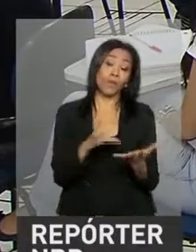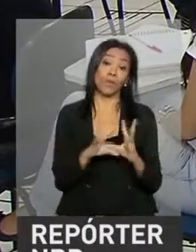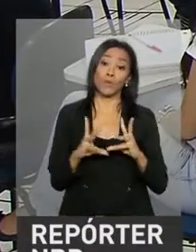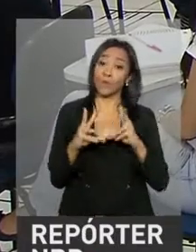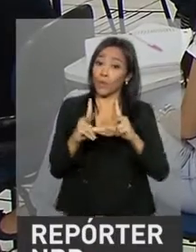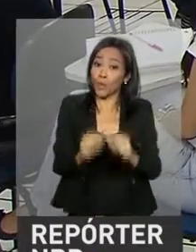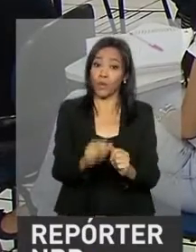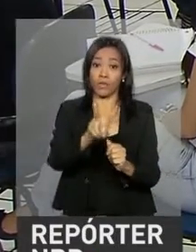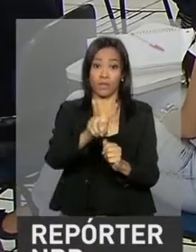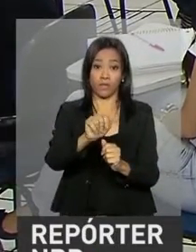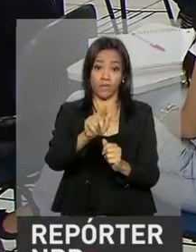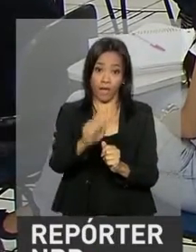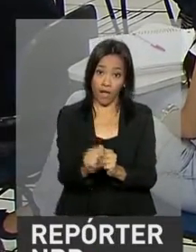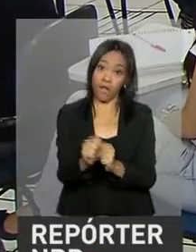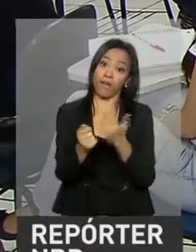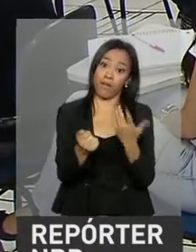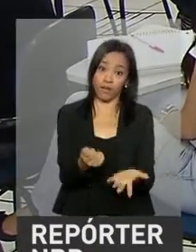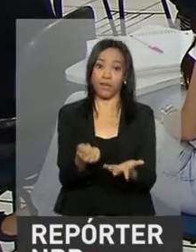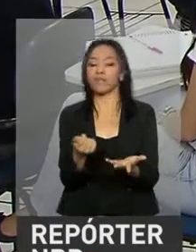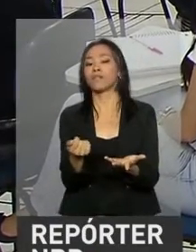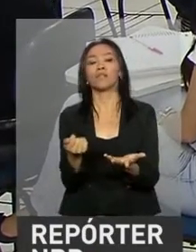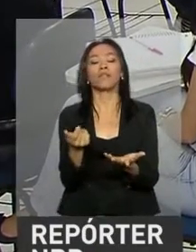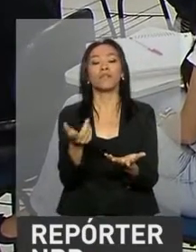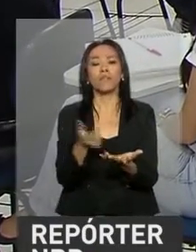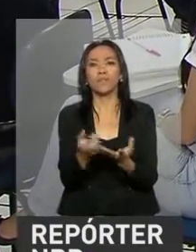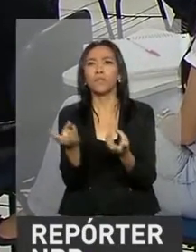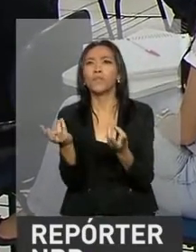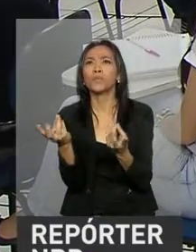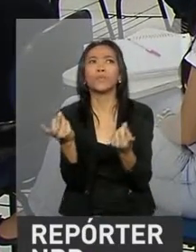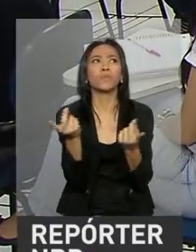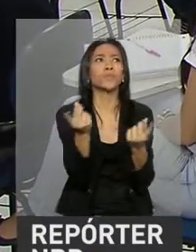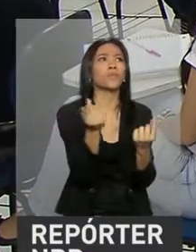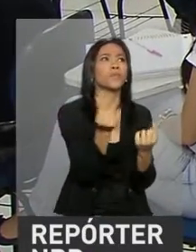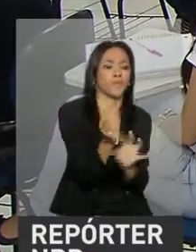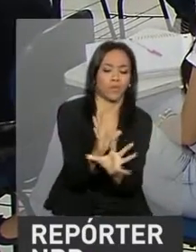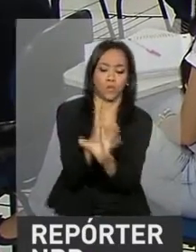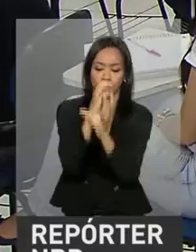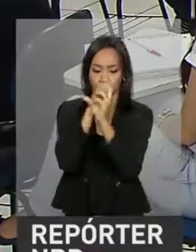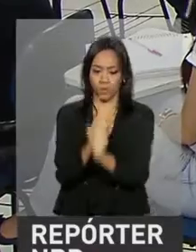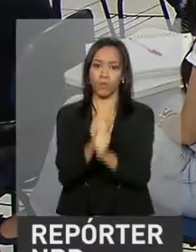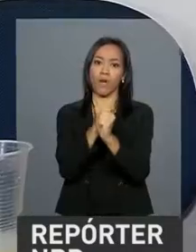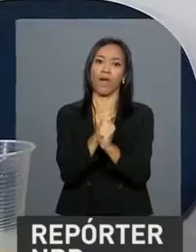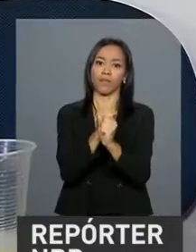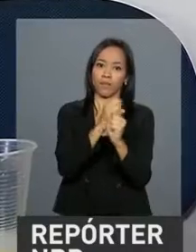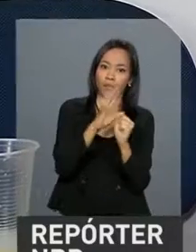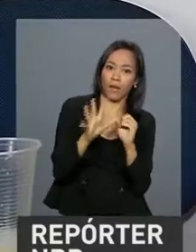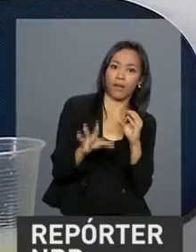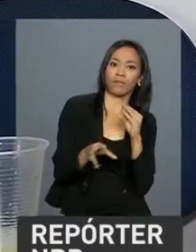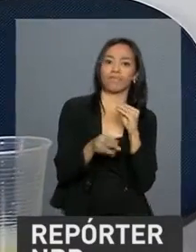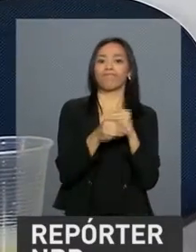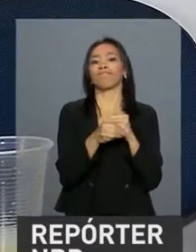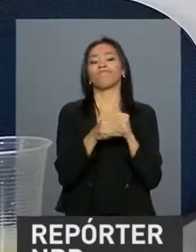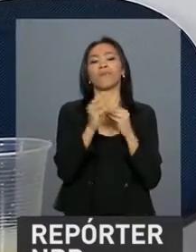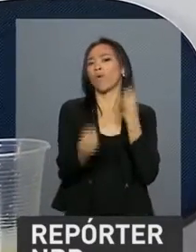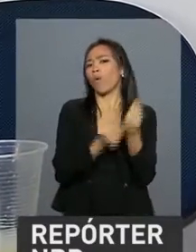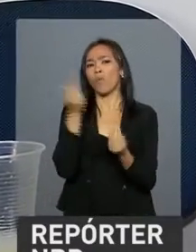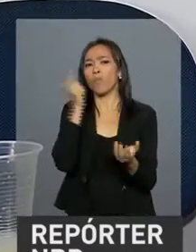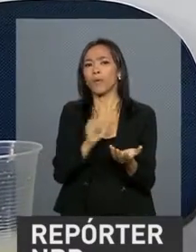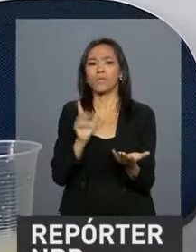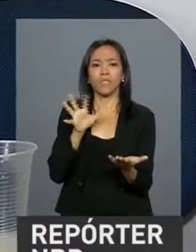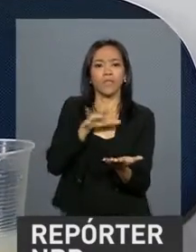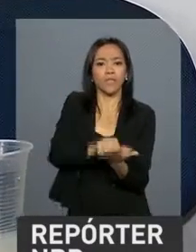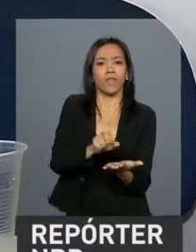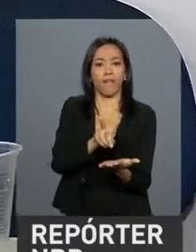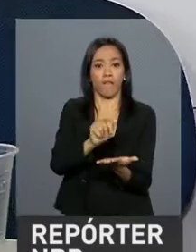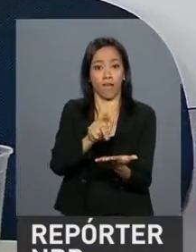remanescentes nas instituições de educação superior serão somadas pra concorrer os estudantes têm que ter